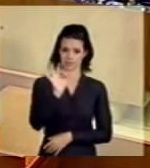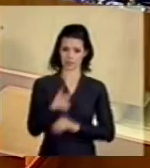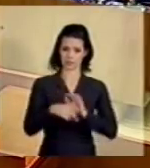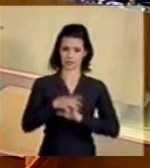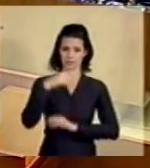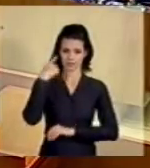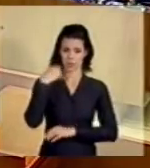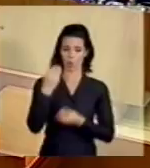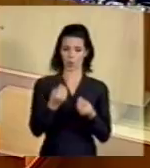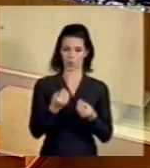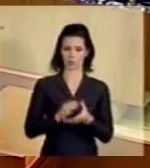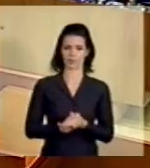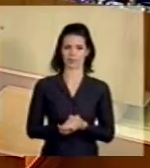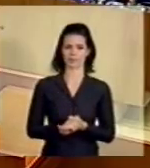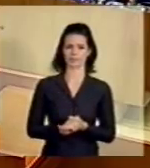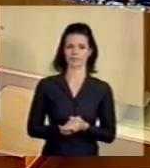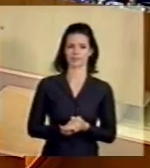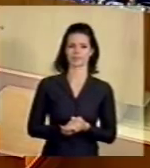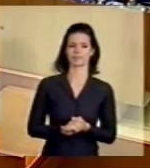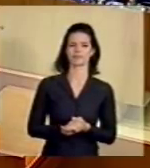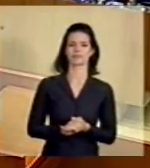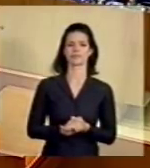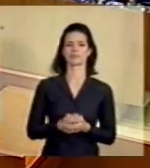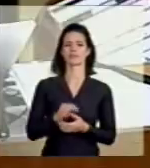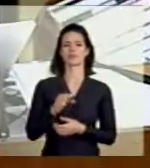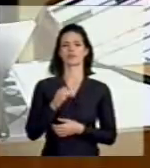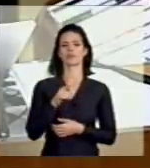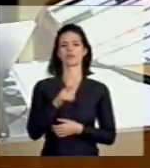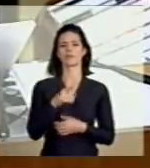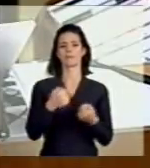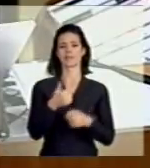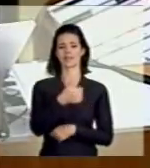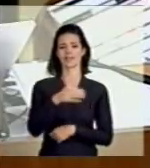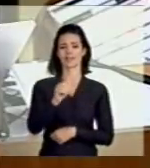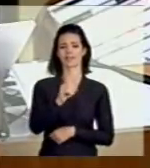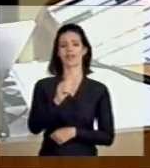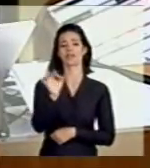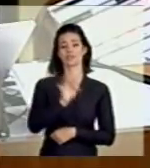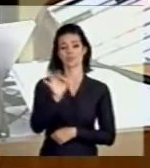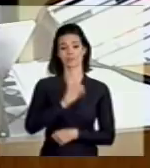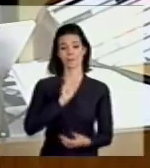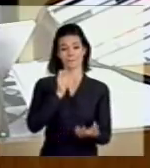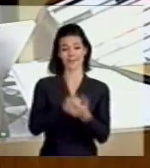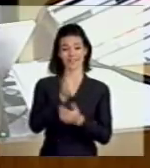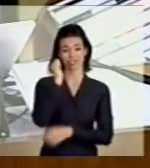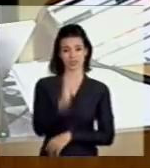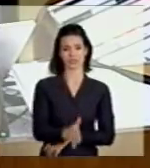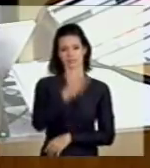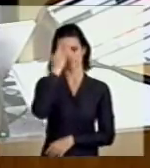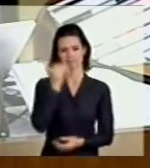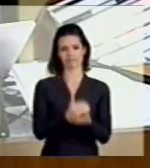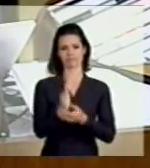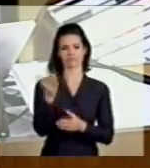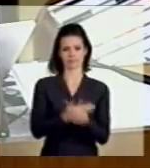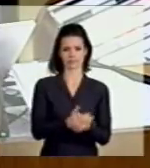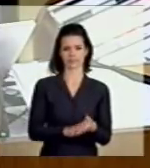advogado da seguinte forma: no caso de ações condenatórias ordinárias, o valor de 10% será pago diretamente ao patrono do processo. No